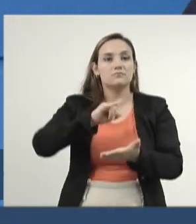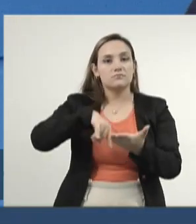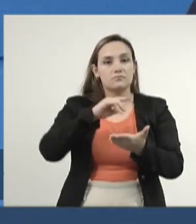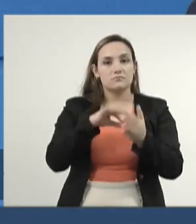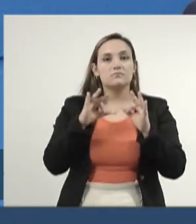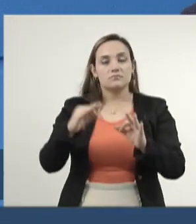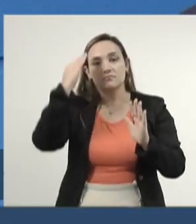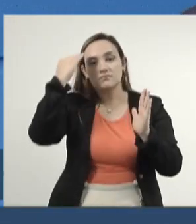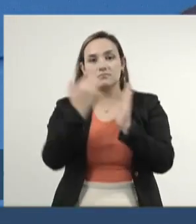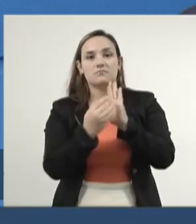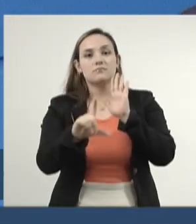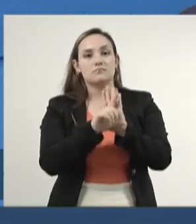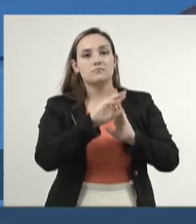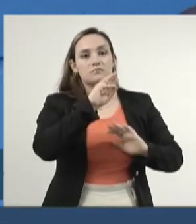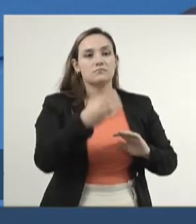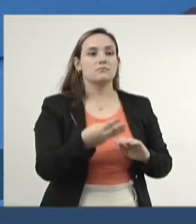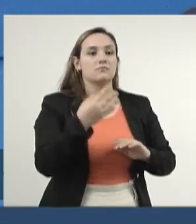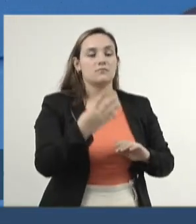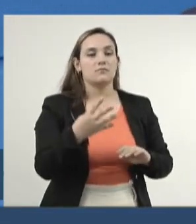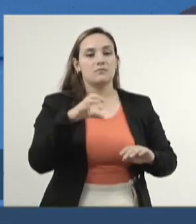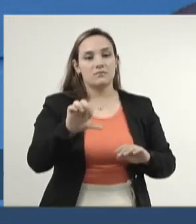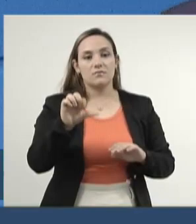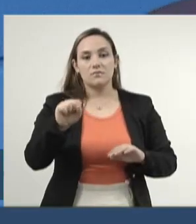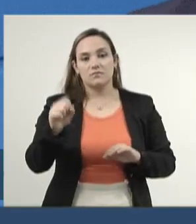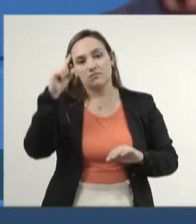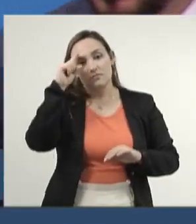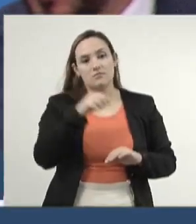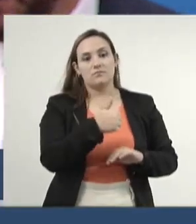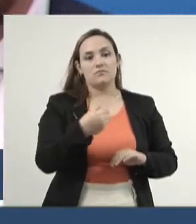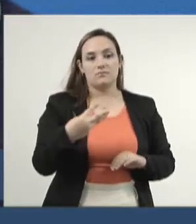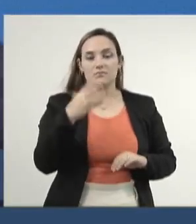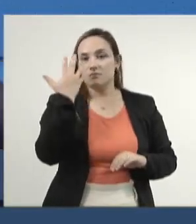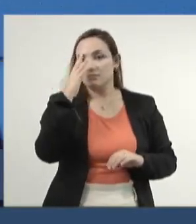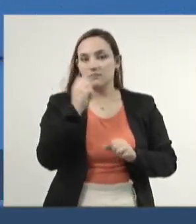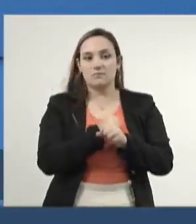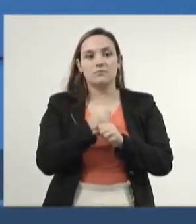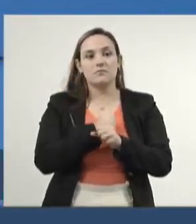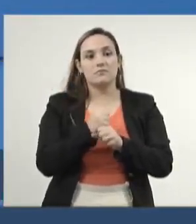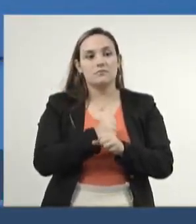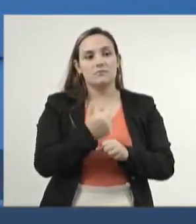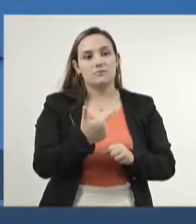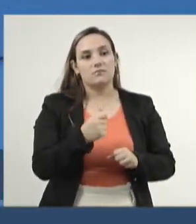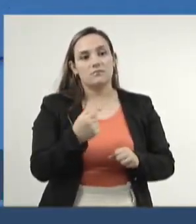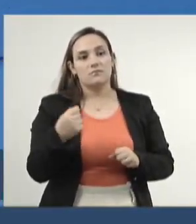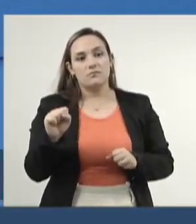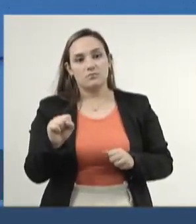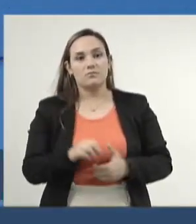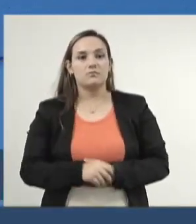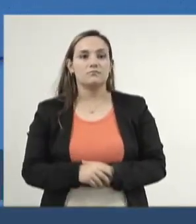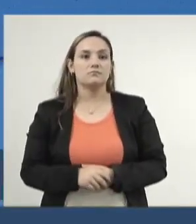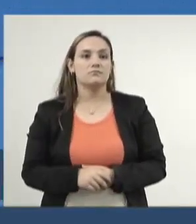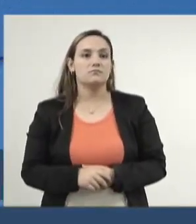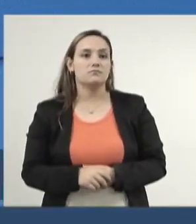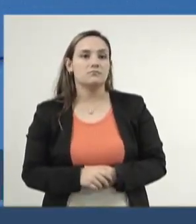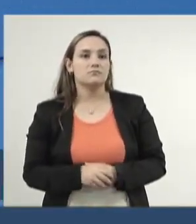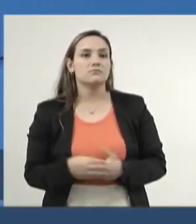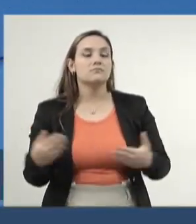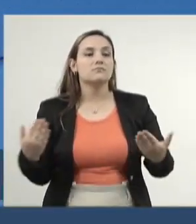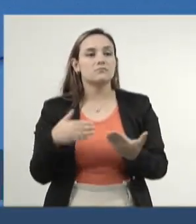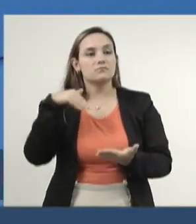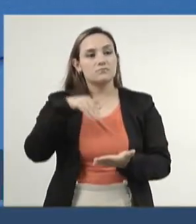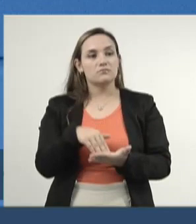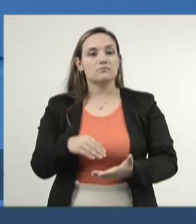na Lei 3.498, de 13 de fevereiro de 2008. E, por último, senhor